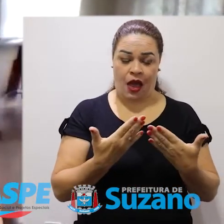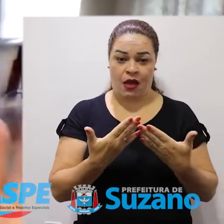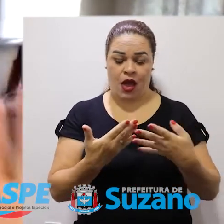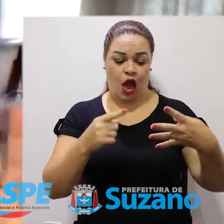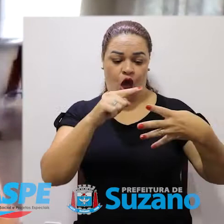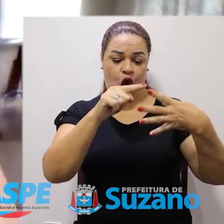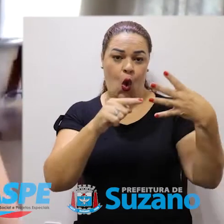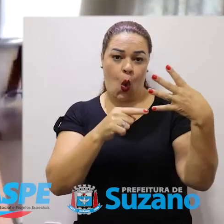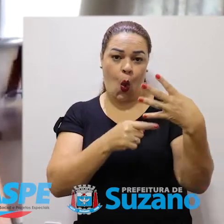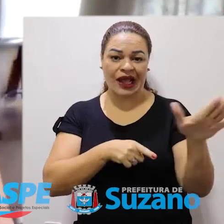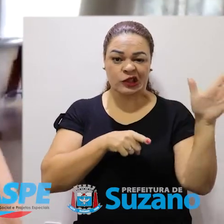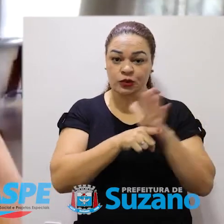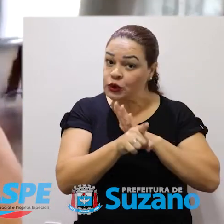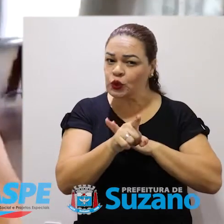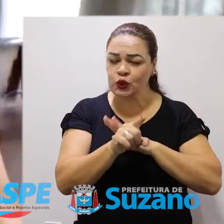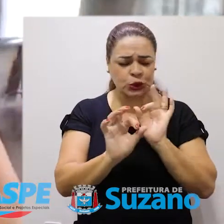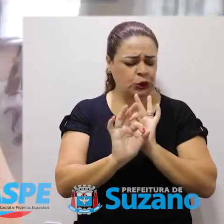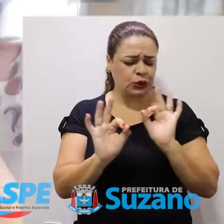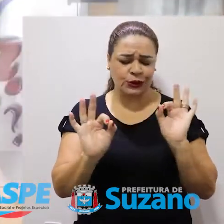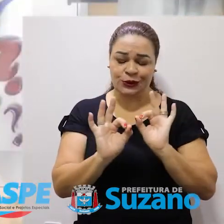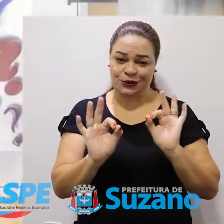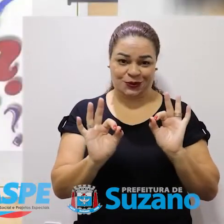eu trouxe aqui 4 perguntinhas básicas,